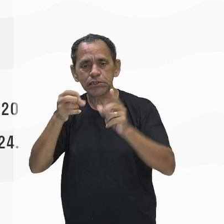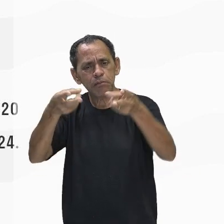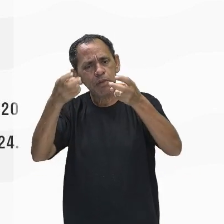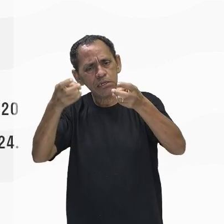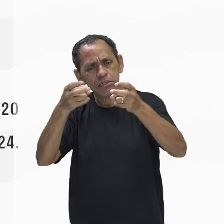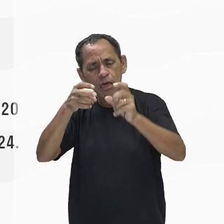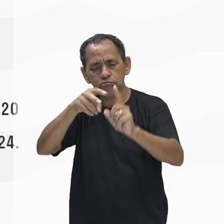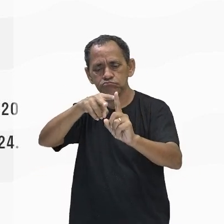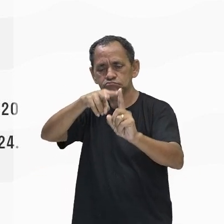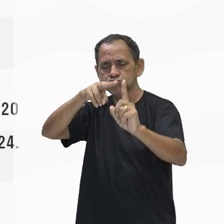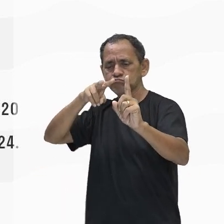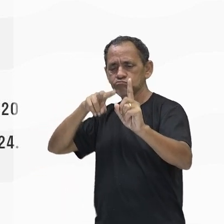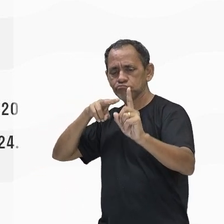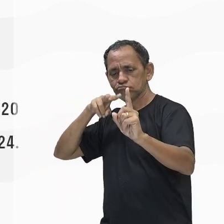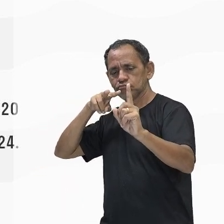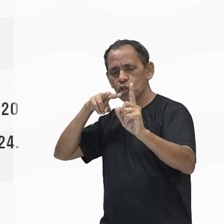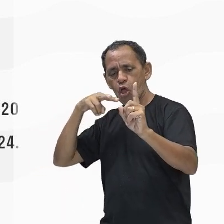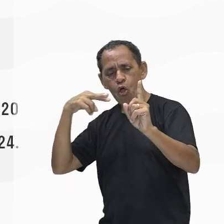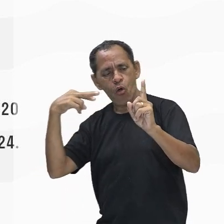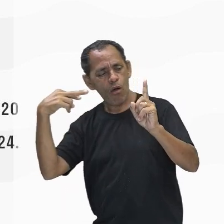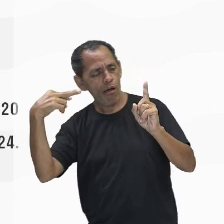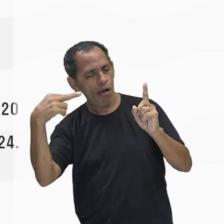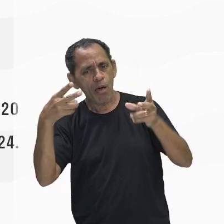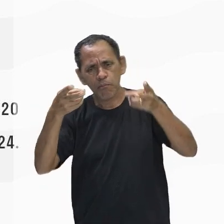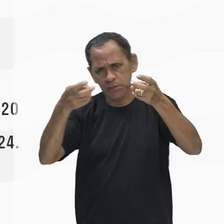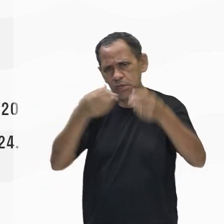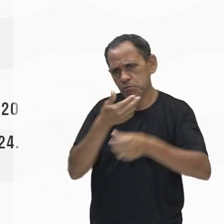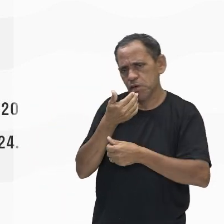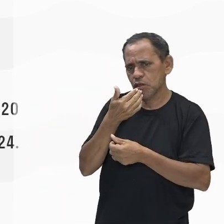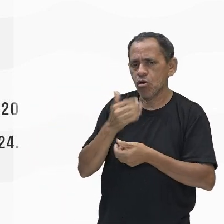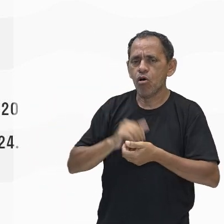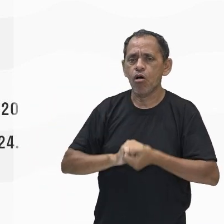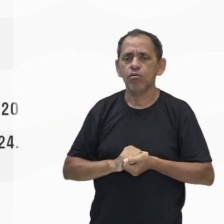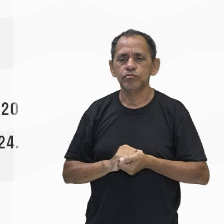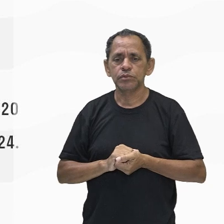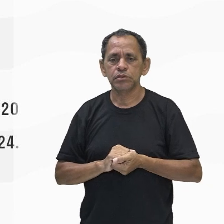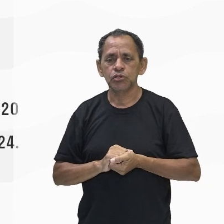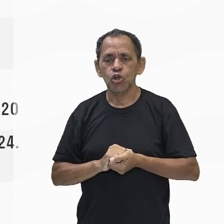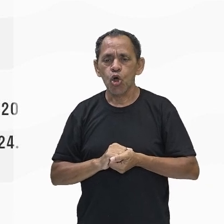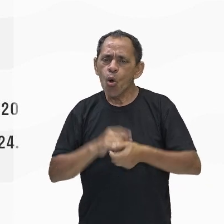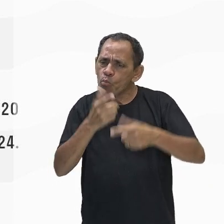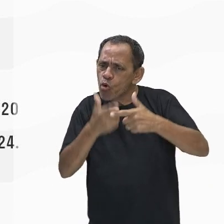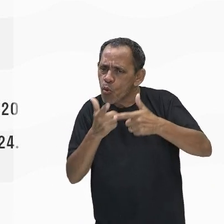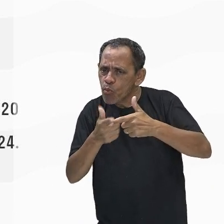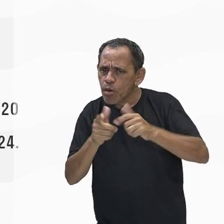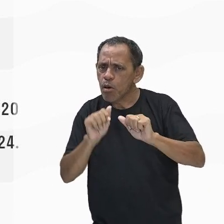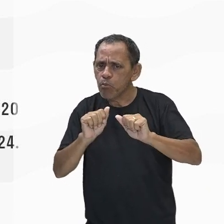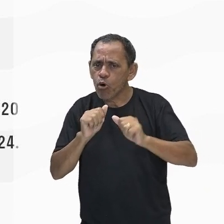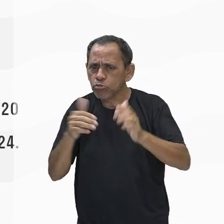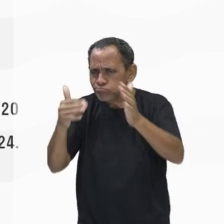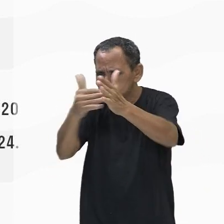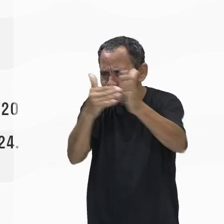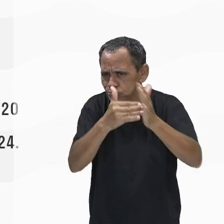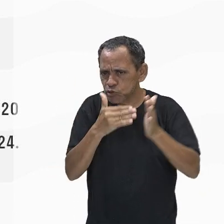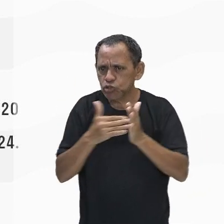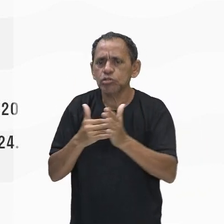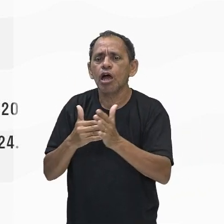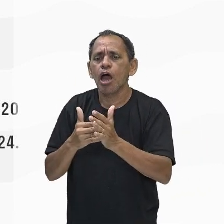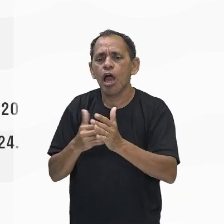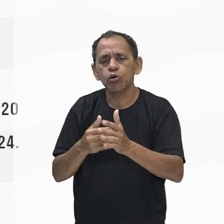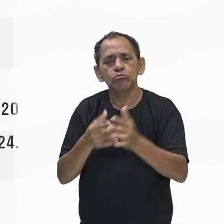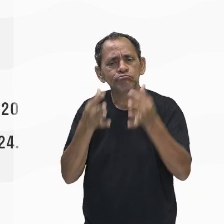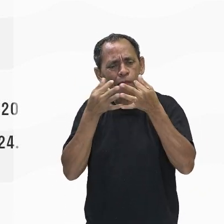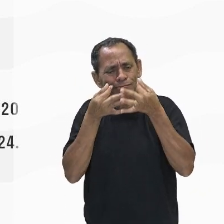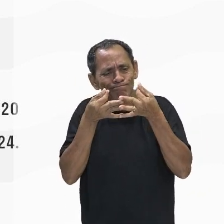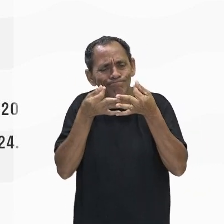melhor o que está à nossa frente. O importante é não desistir e estar atento aos sinais. E